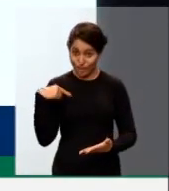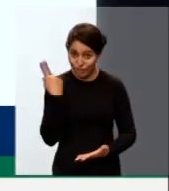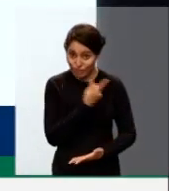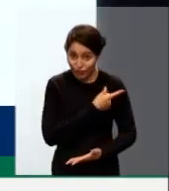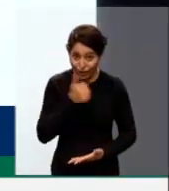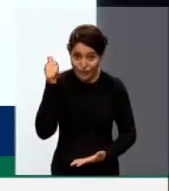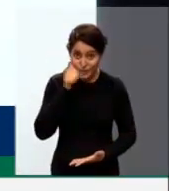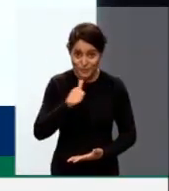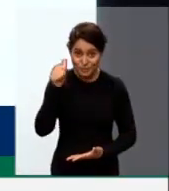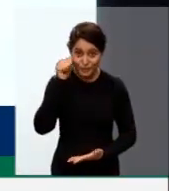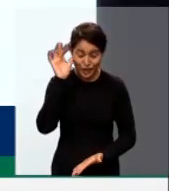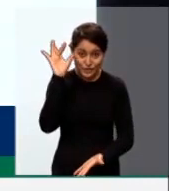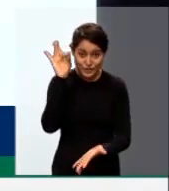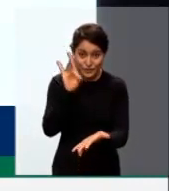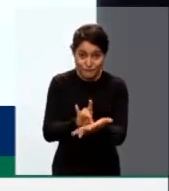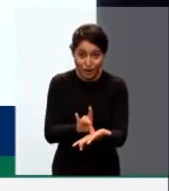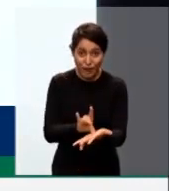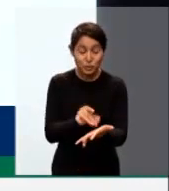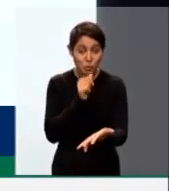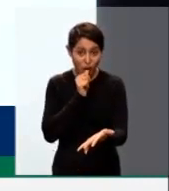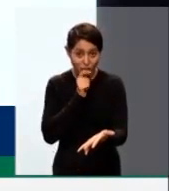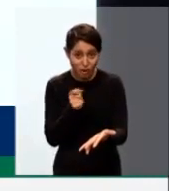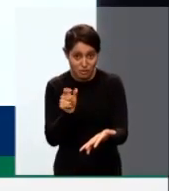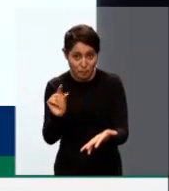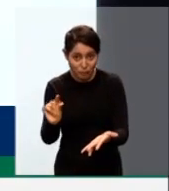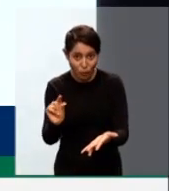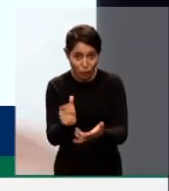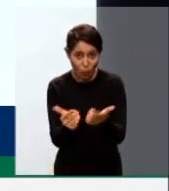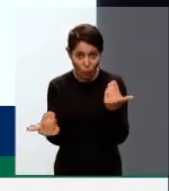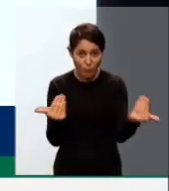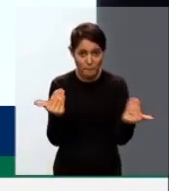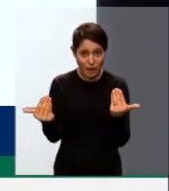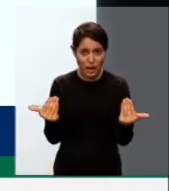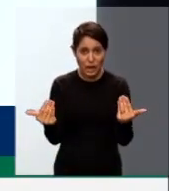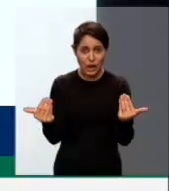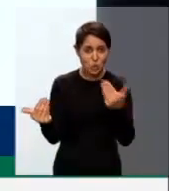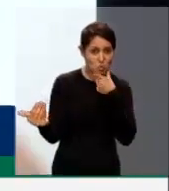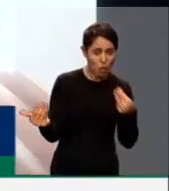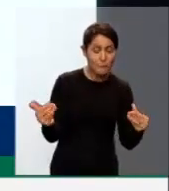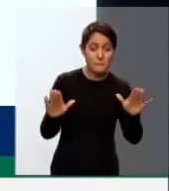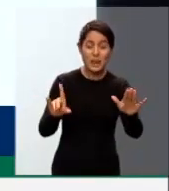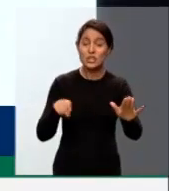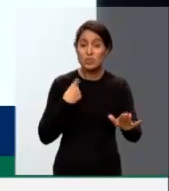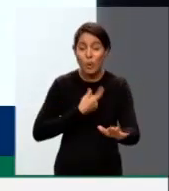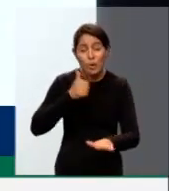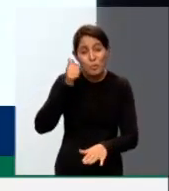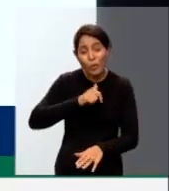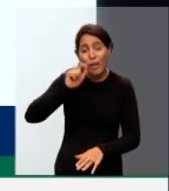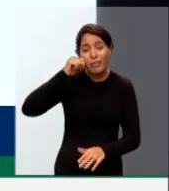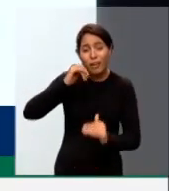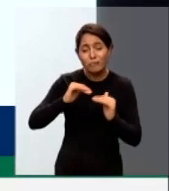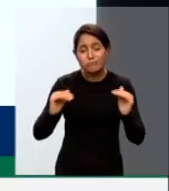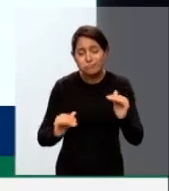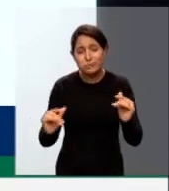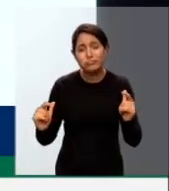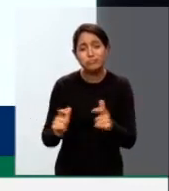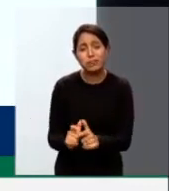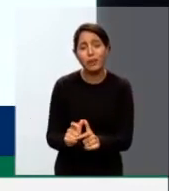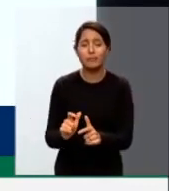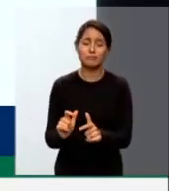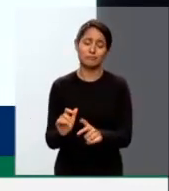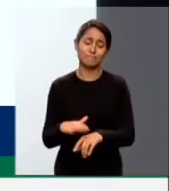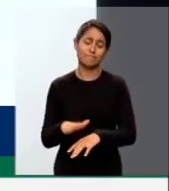somos em pequeno número ainda no parlamento brasileiro, nós, mulheres negras, somos ainda mais subrepresentadas. E